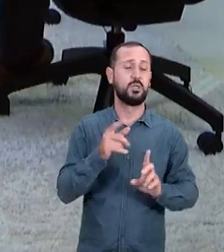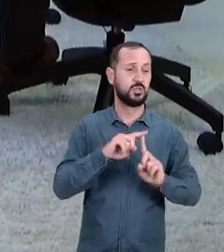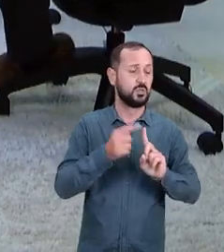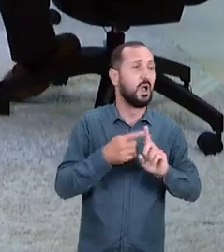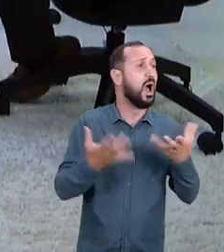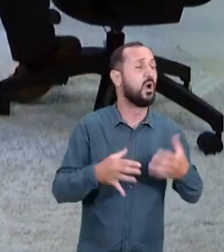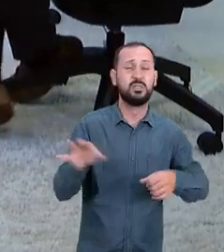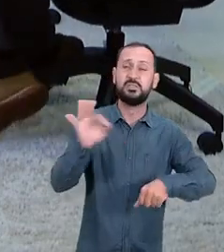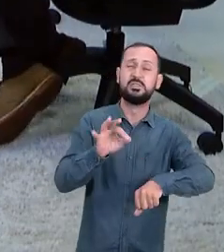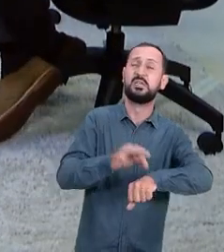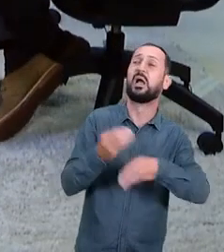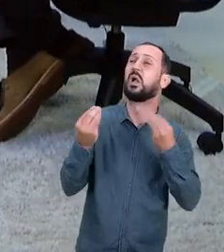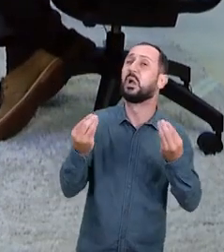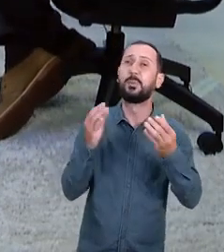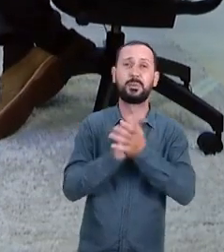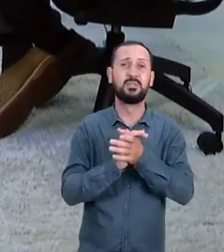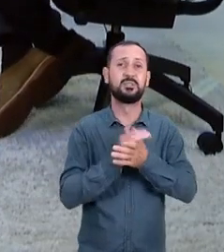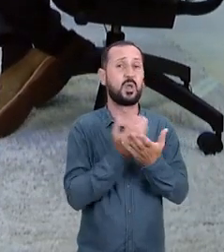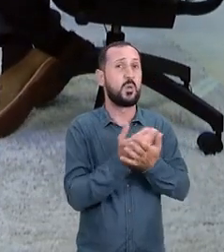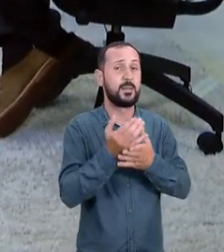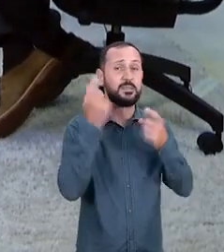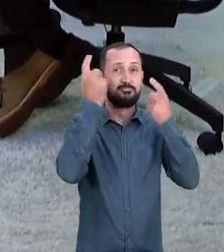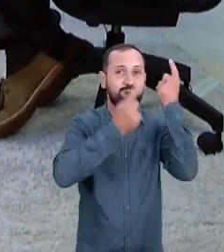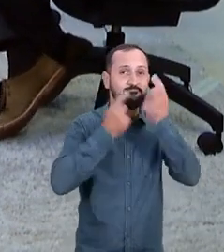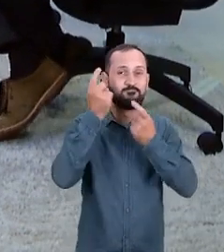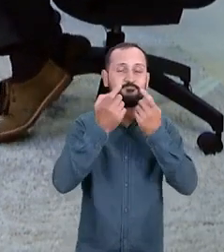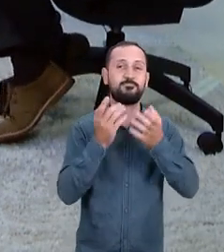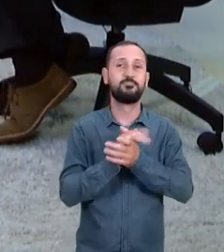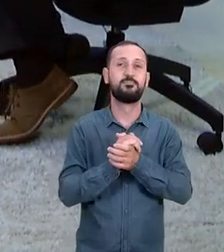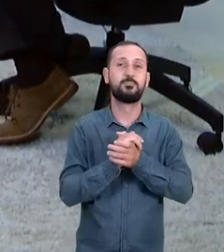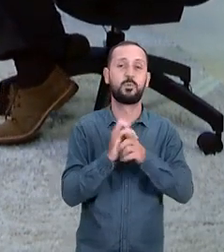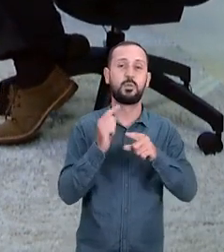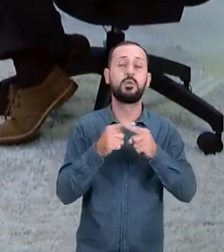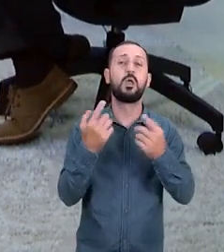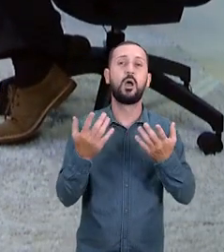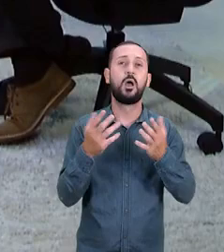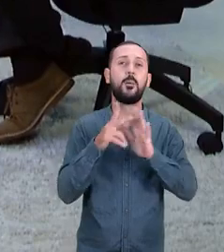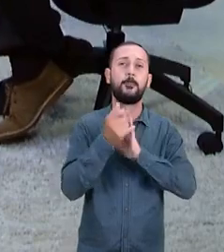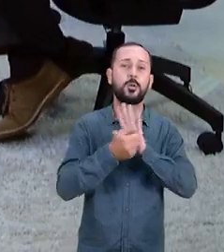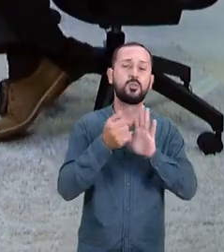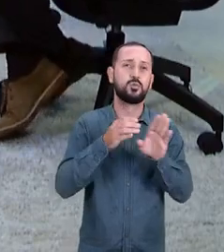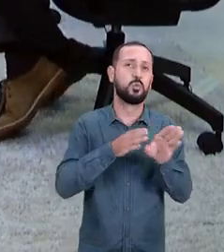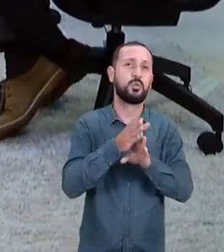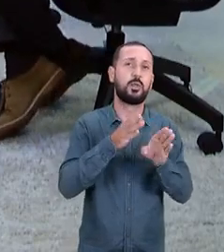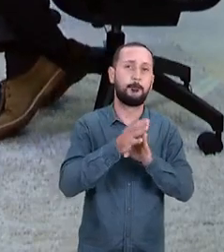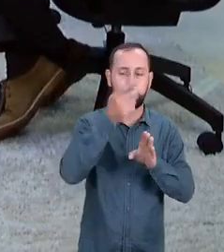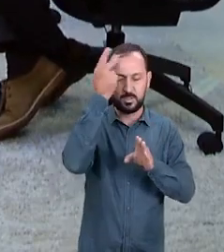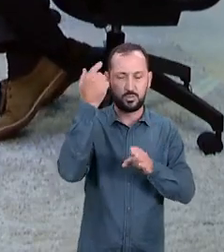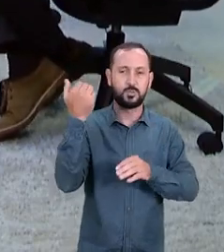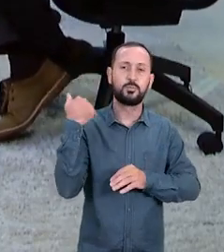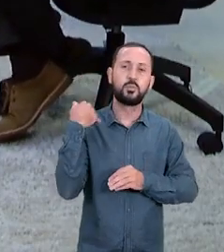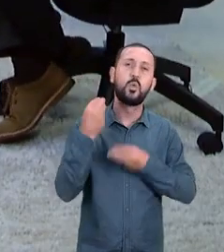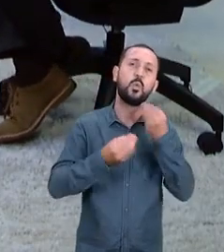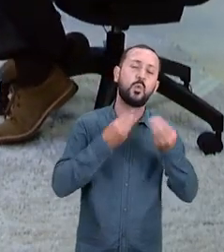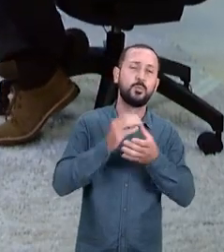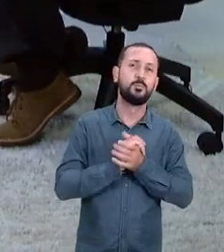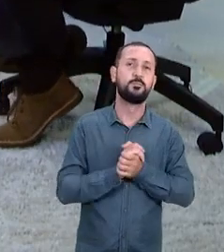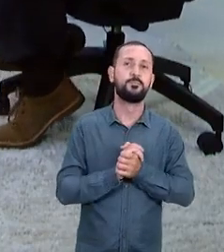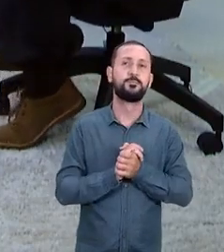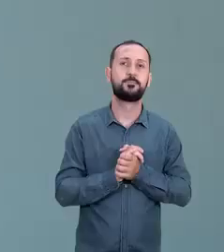ai meu Deus, e o mosquito? Né? Já tem aquela preocupação. O projeto, ele orienta as pessoas que procurarem, como